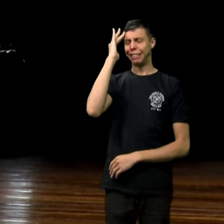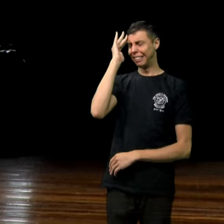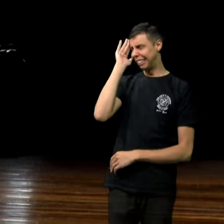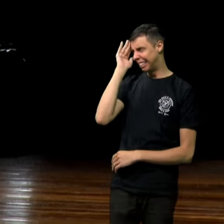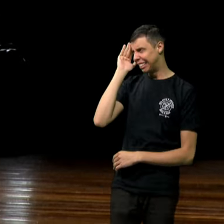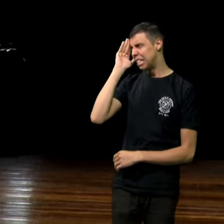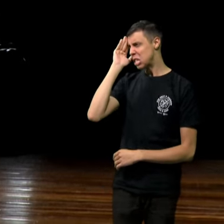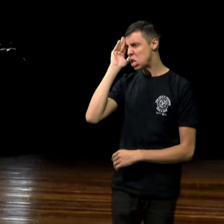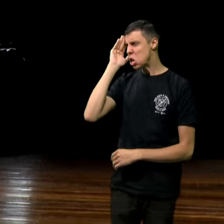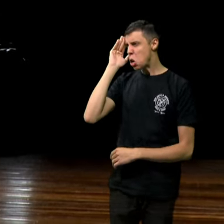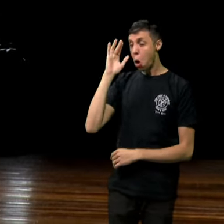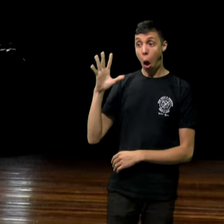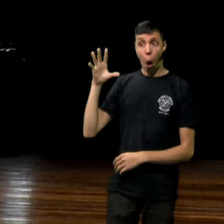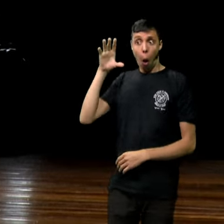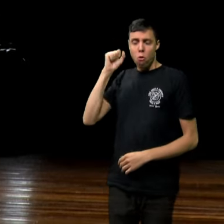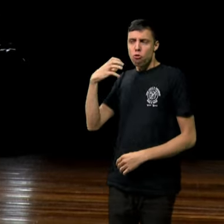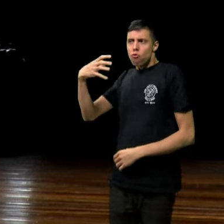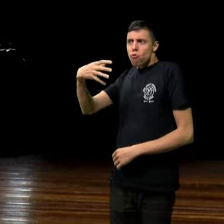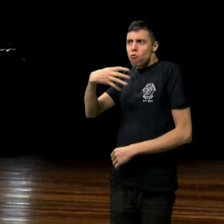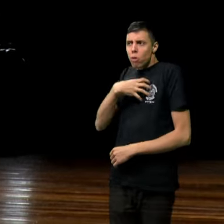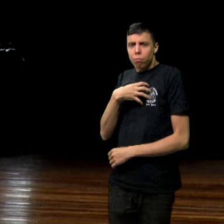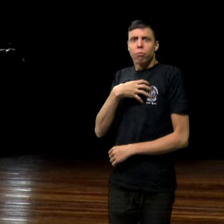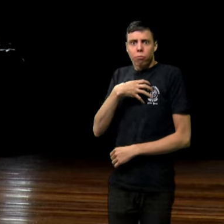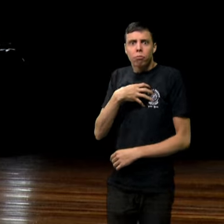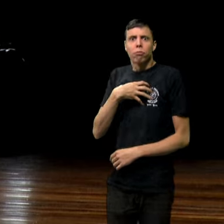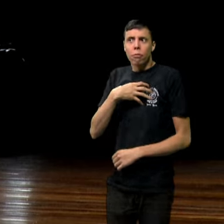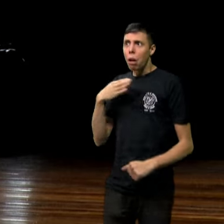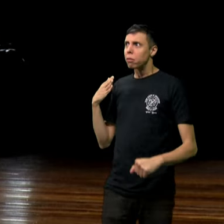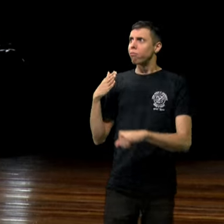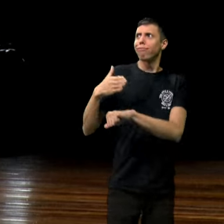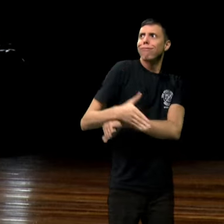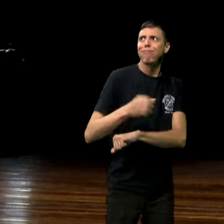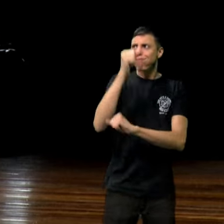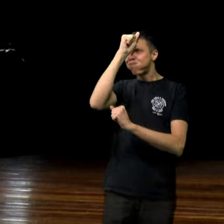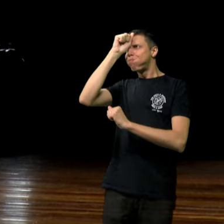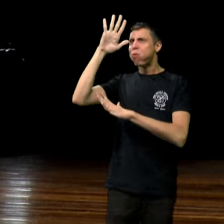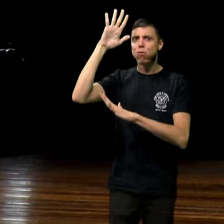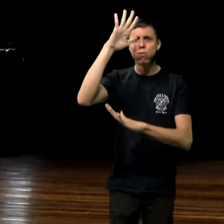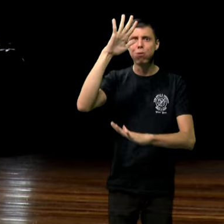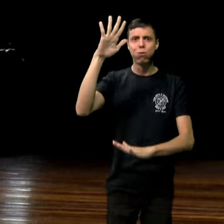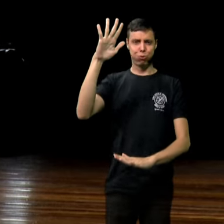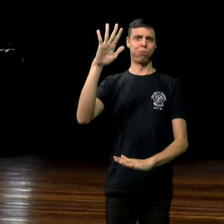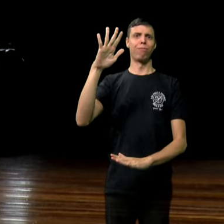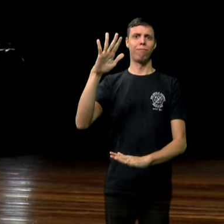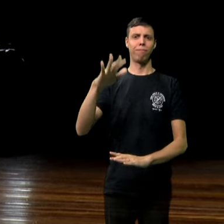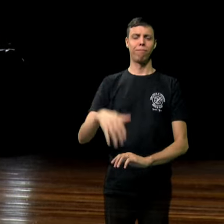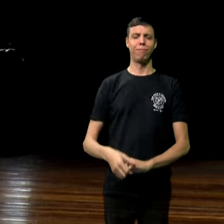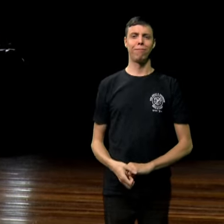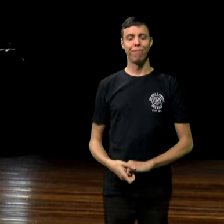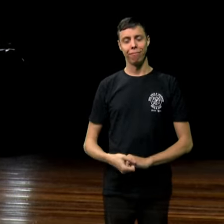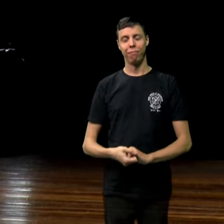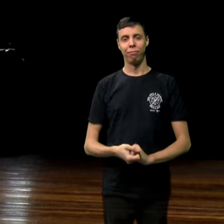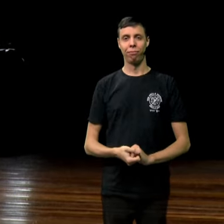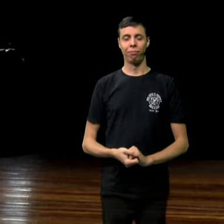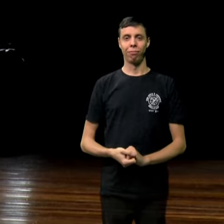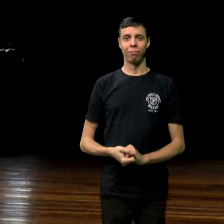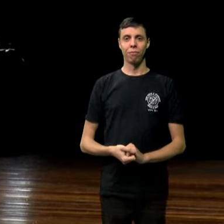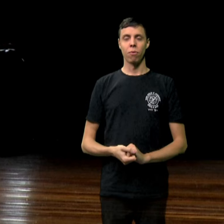Seja rápido para ouvir. Seja rápido para ingressar nas dimensões do Espírito.